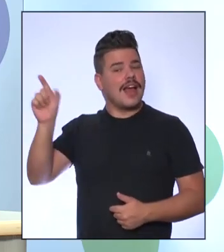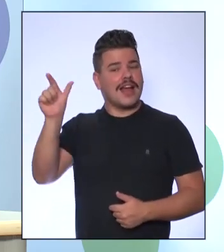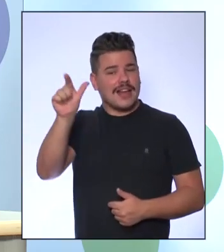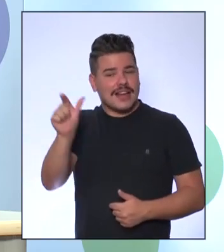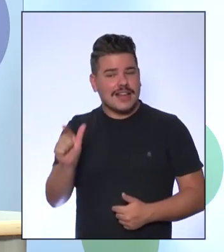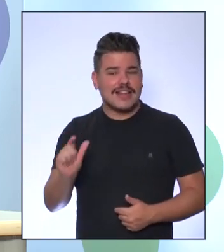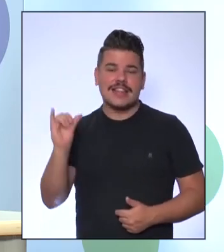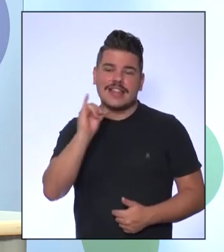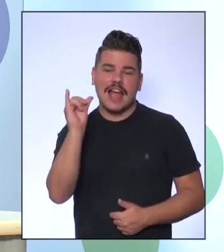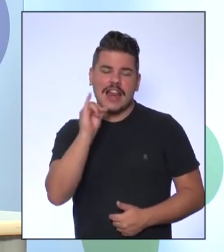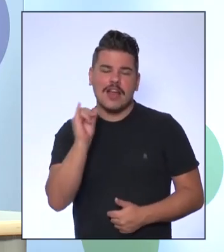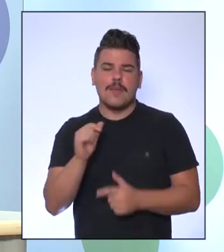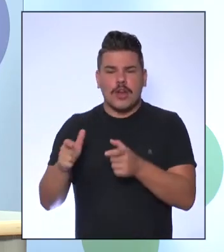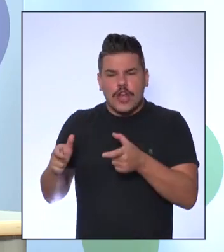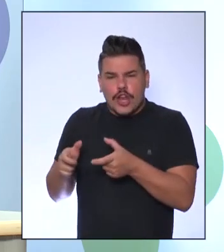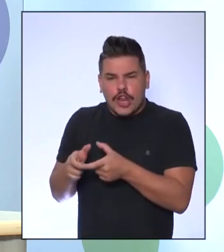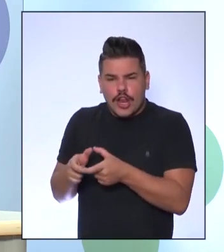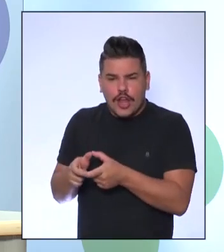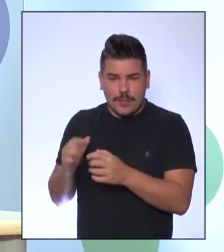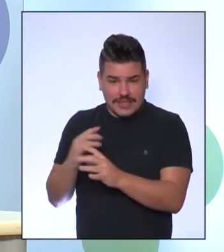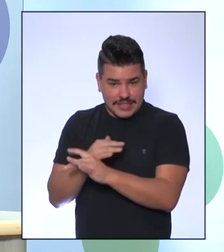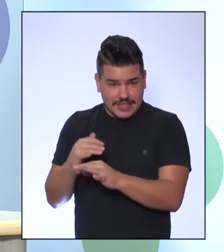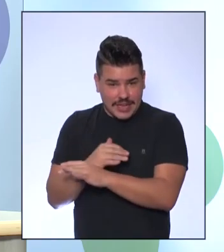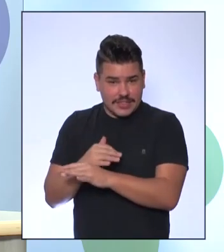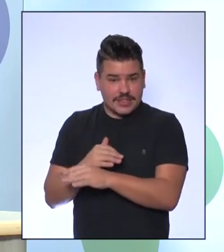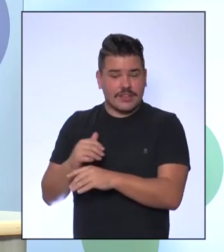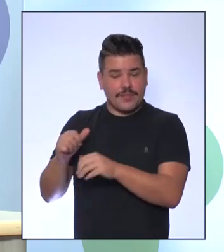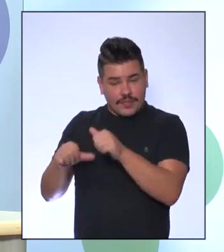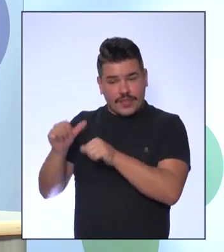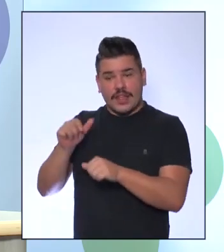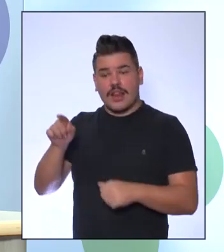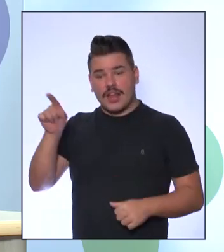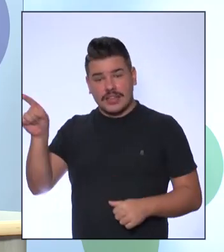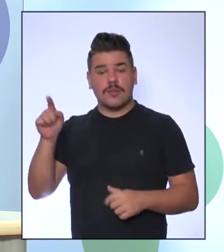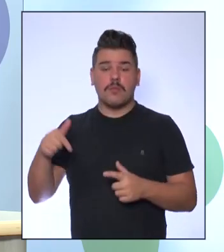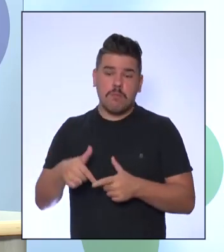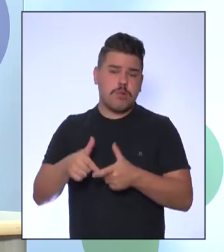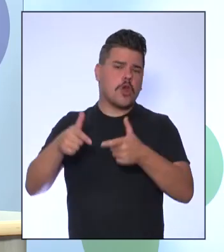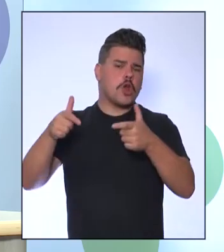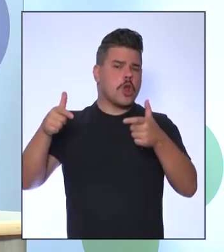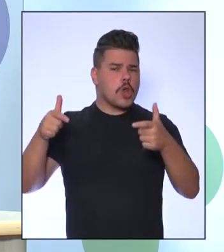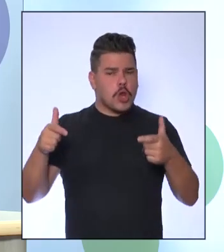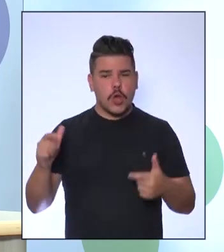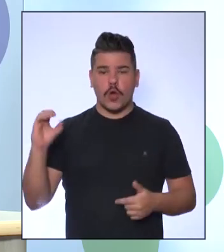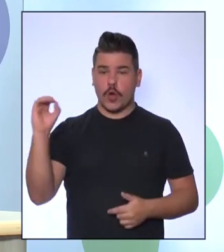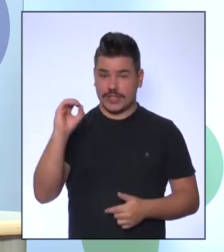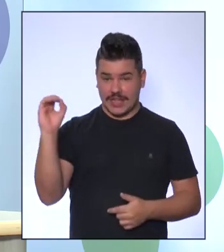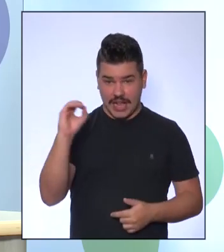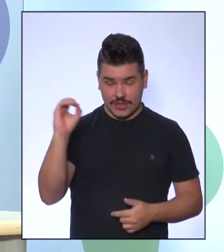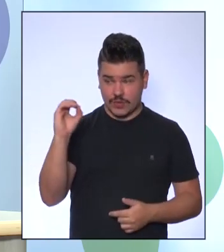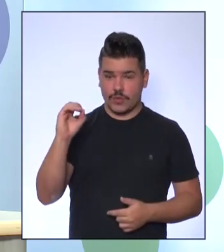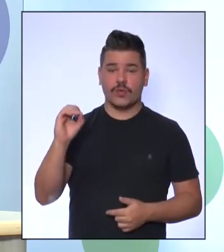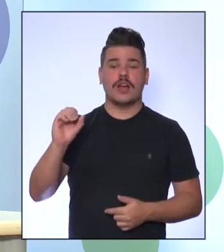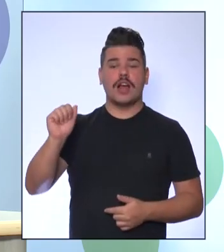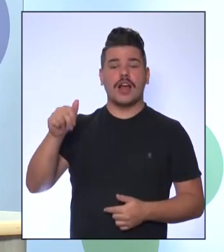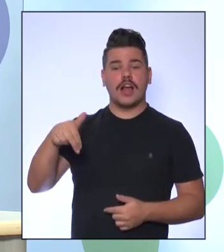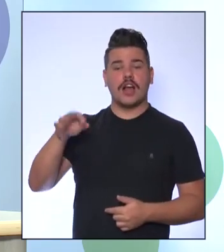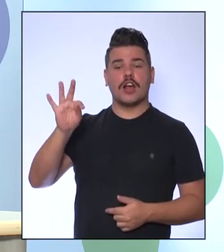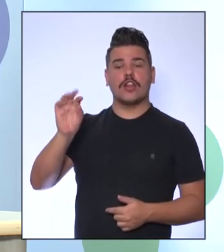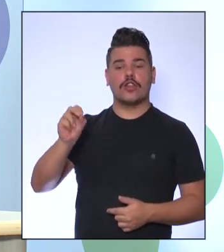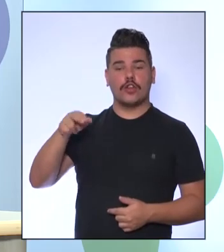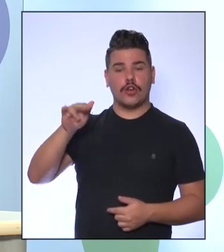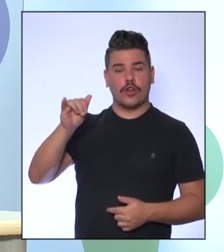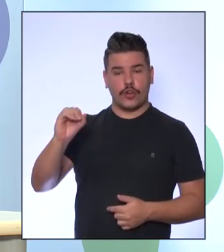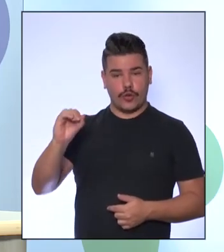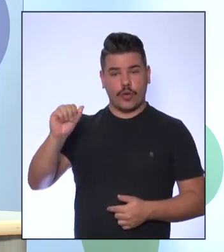na Itália. Quando Antônio Agu chega na nossa grande cidade de Osasco hoje, e